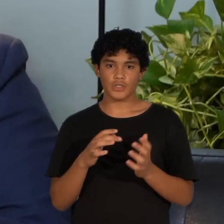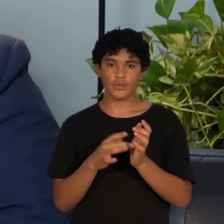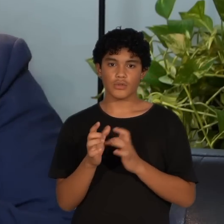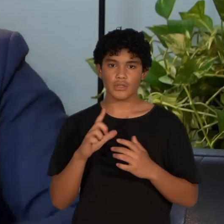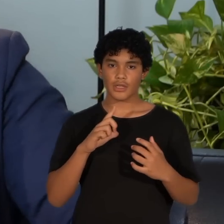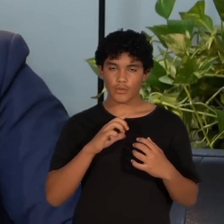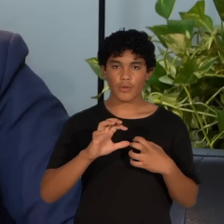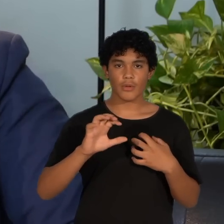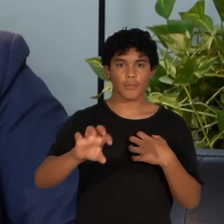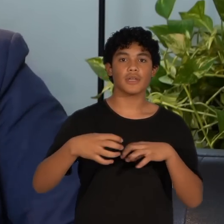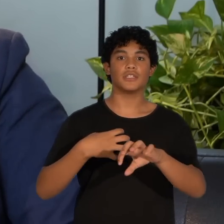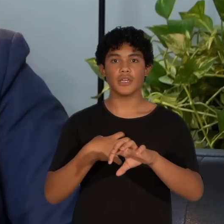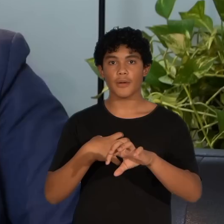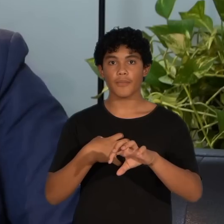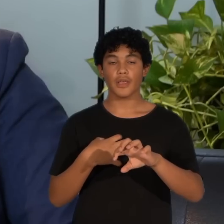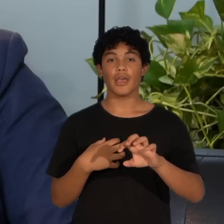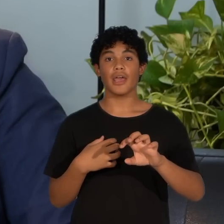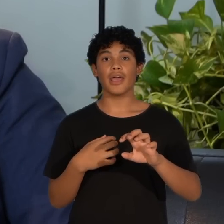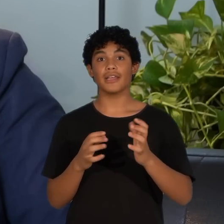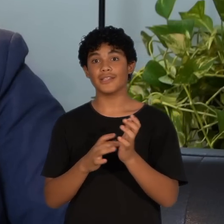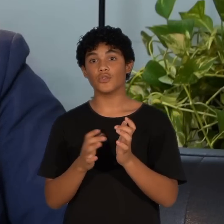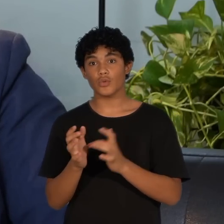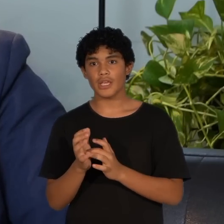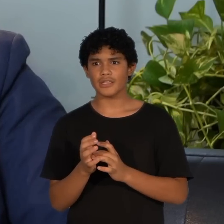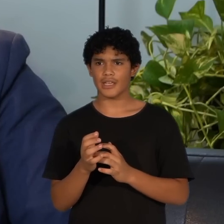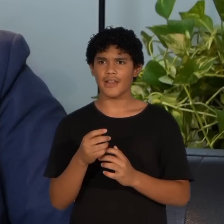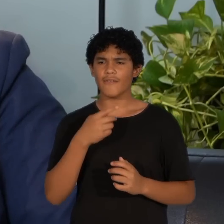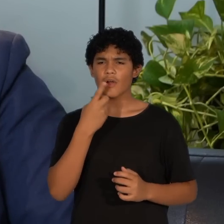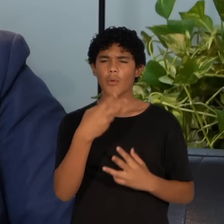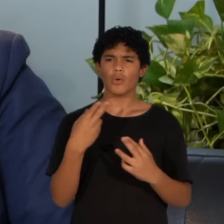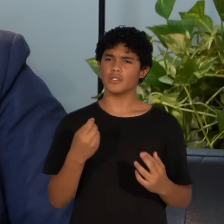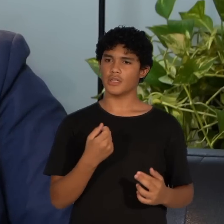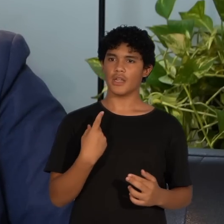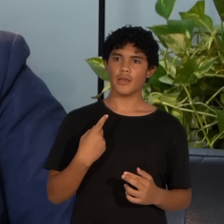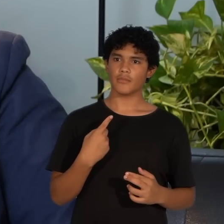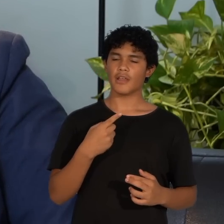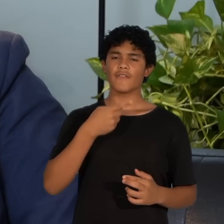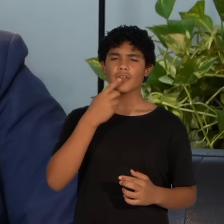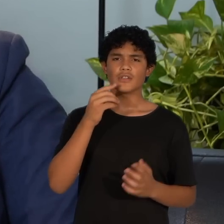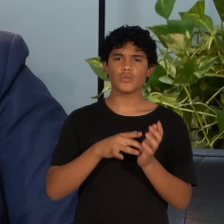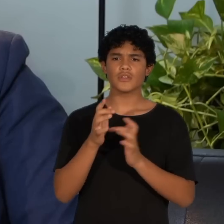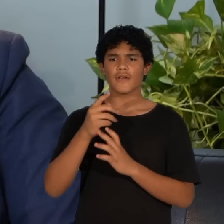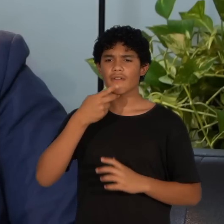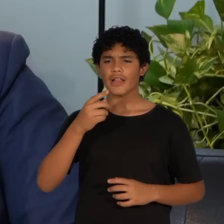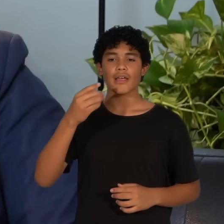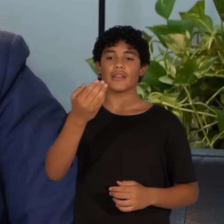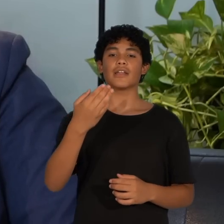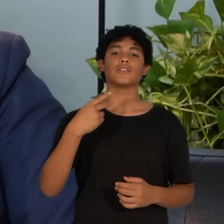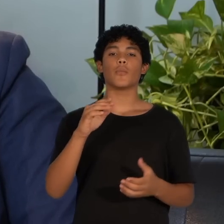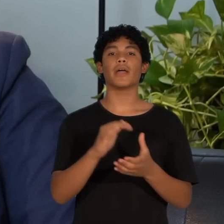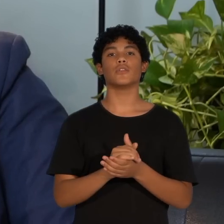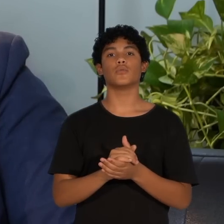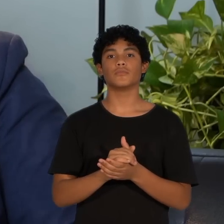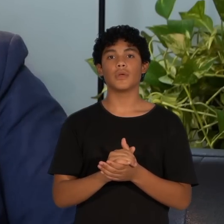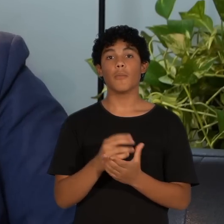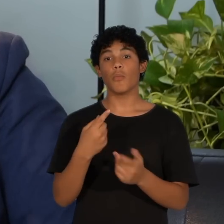outro lado, Jesus diz assim, olha, vem cá, traz o teu marido e vem aqui falar comigo. E Jesus sabia o que ele